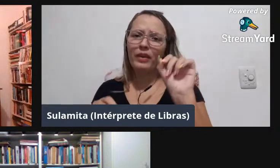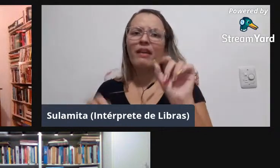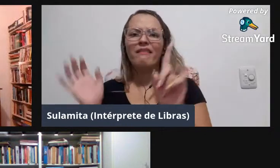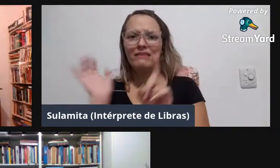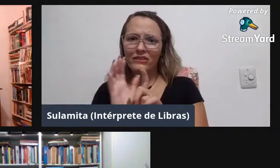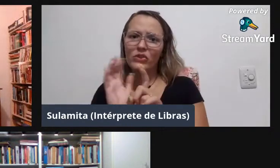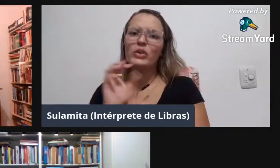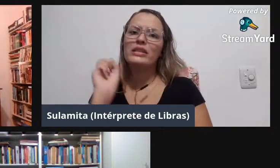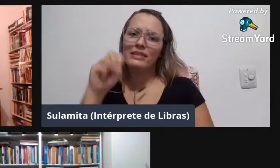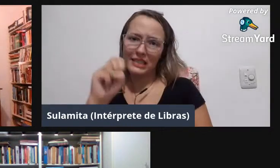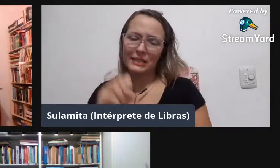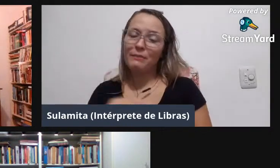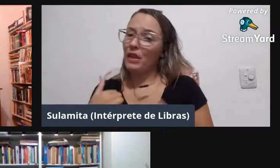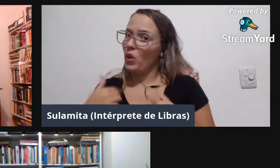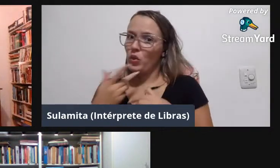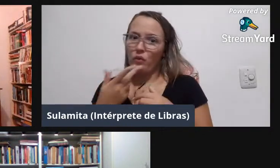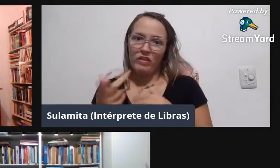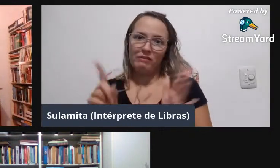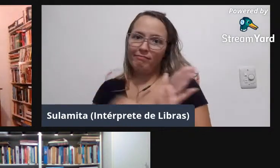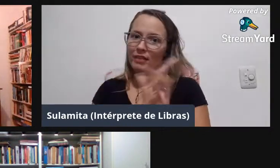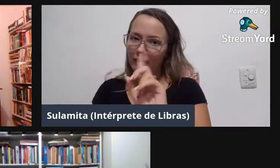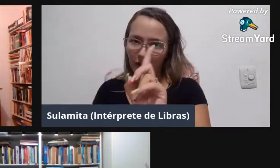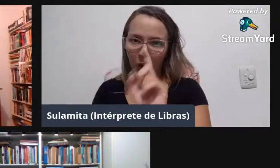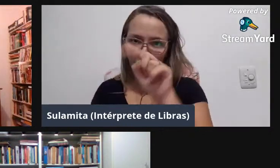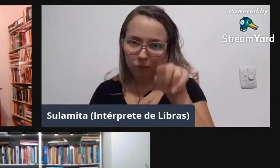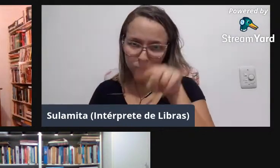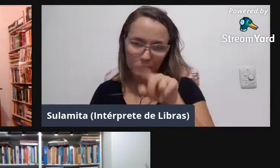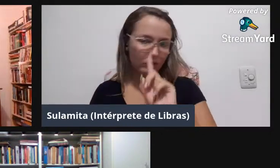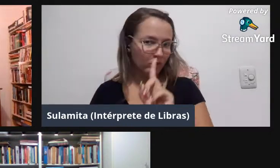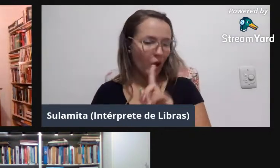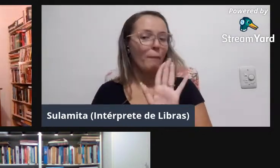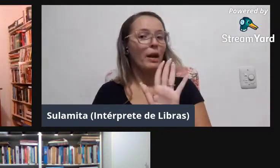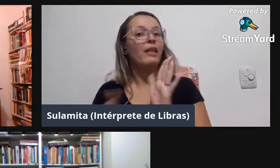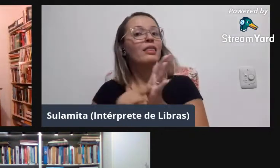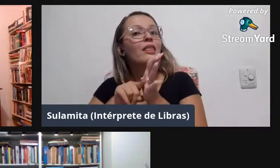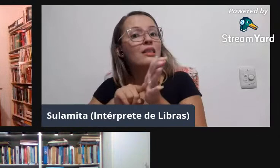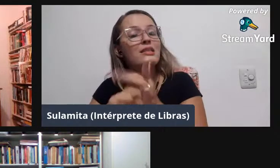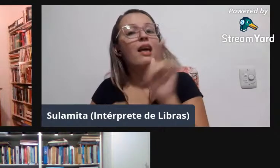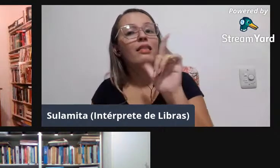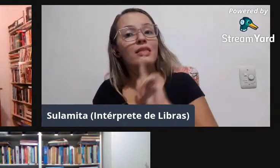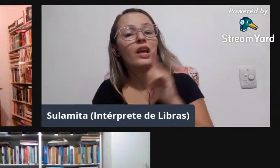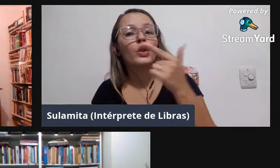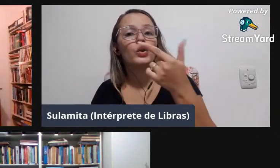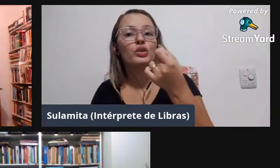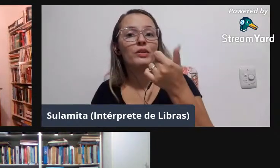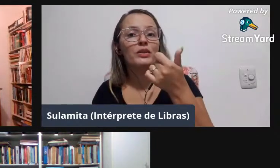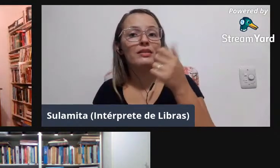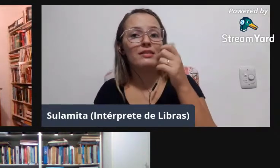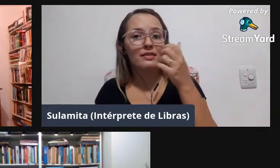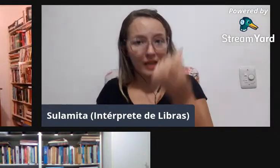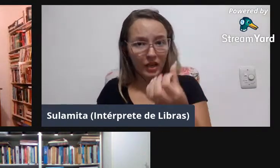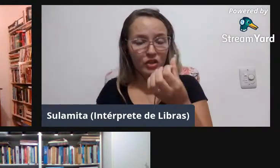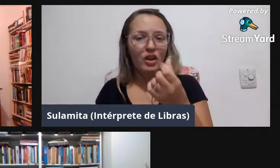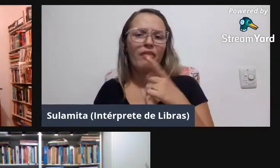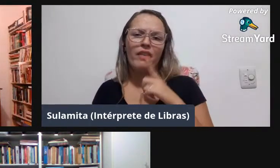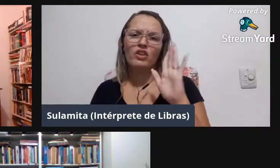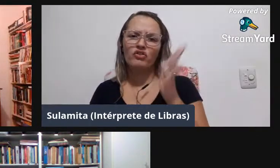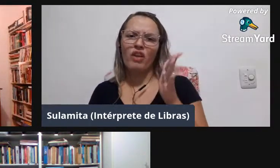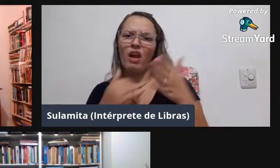obviamente, não estou negando isso. Mas aí tem uma pesquisa de 2016, tem 5 anos, mas ela ainda